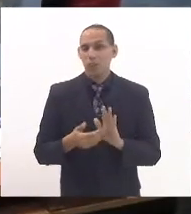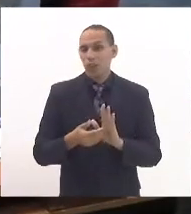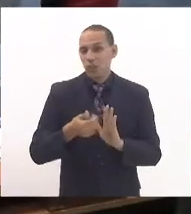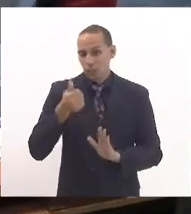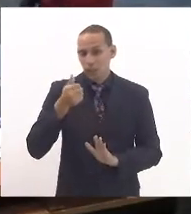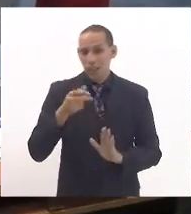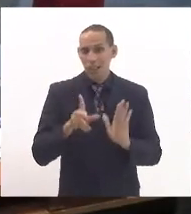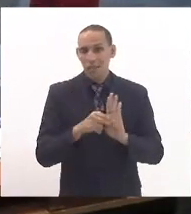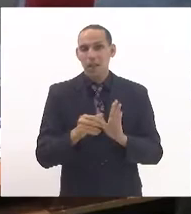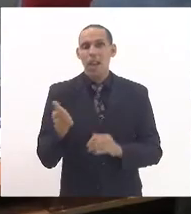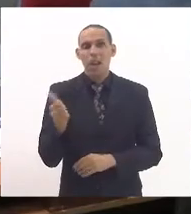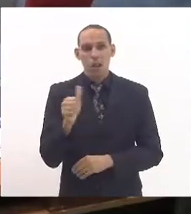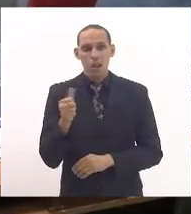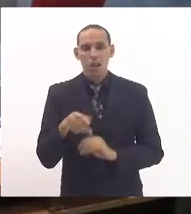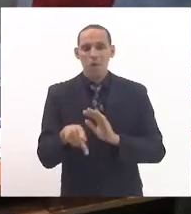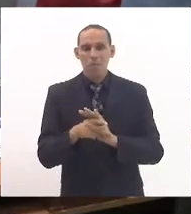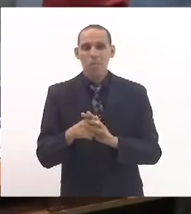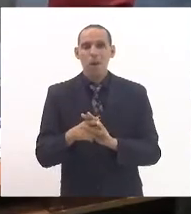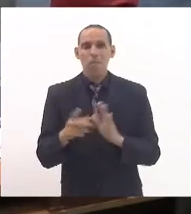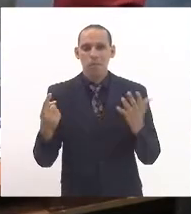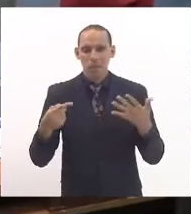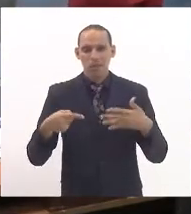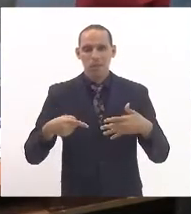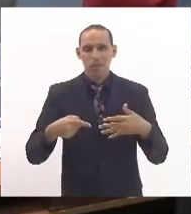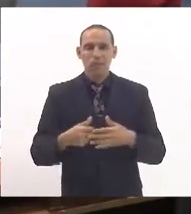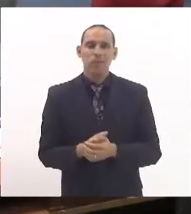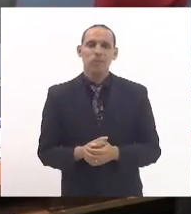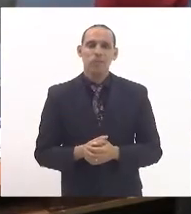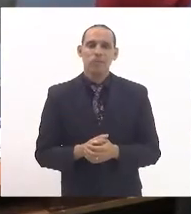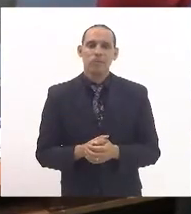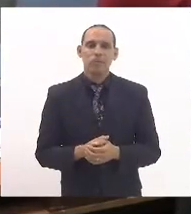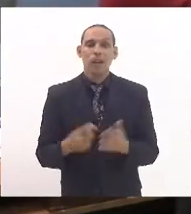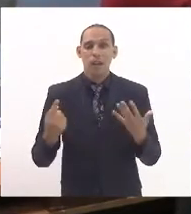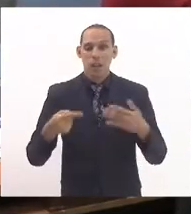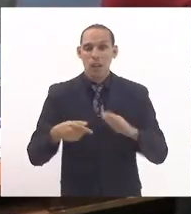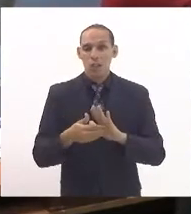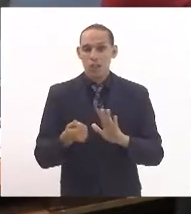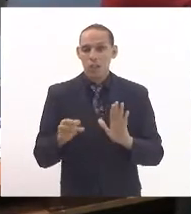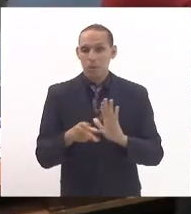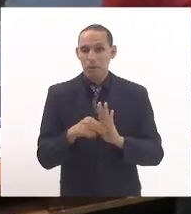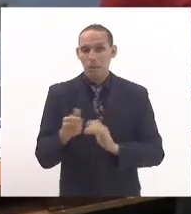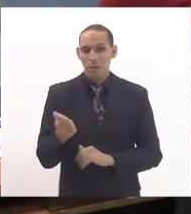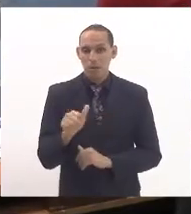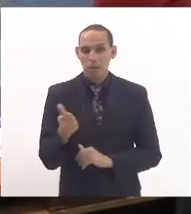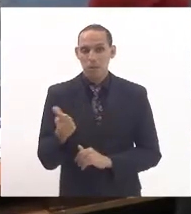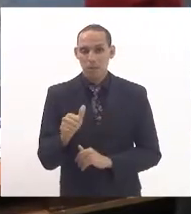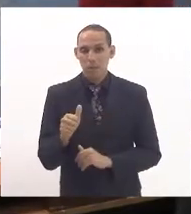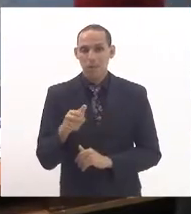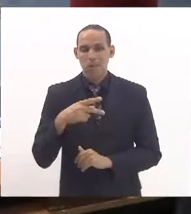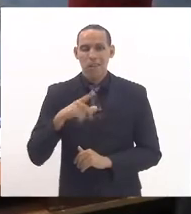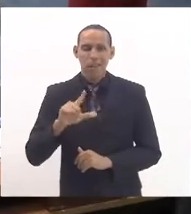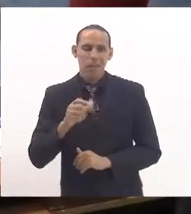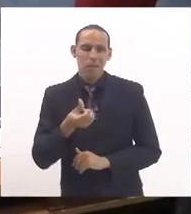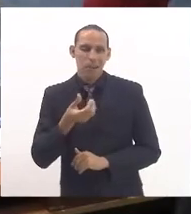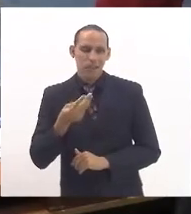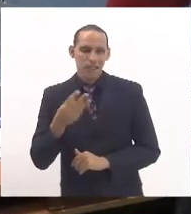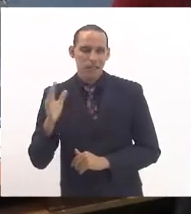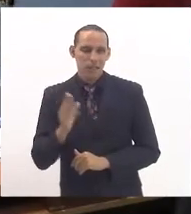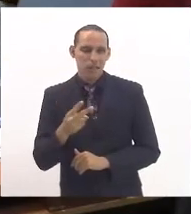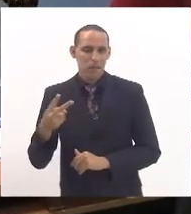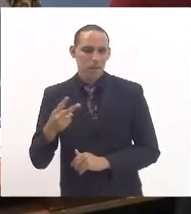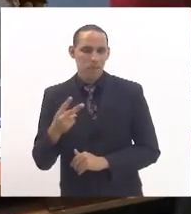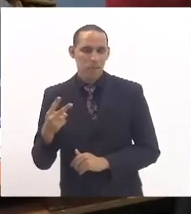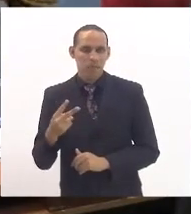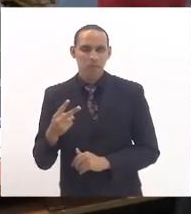retirada da emenda 11 da bancada do PSOL. Bancada do PSOL retirando a emenda 11 do PL 63/22,